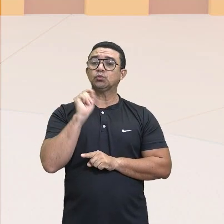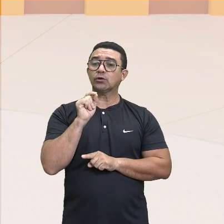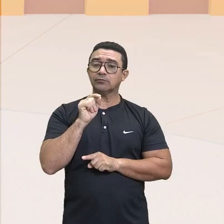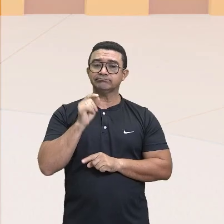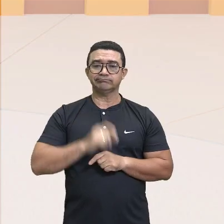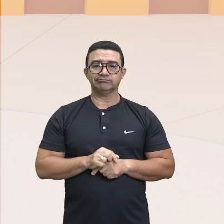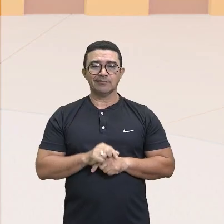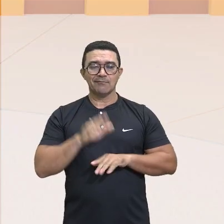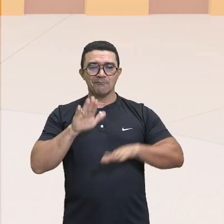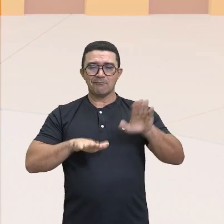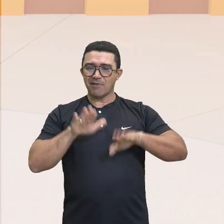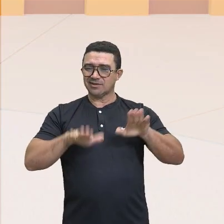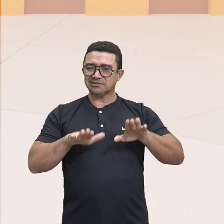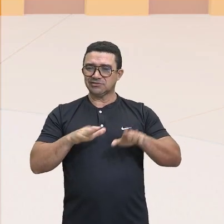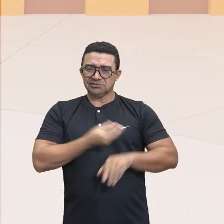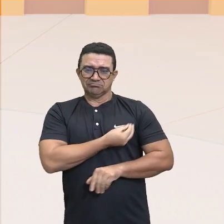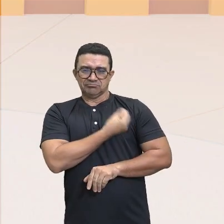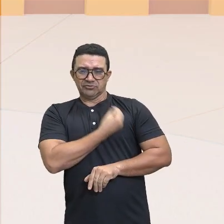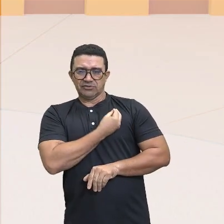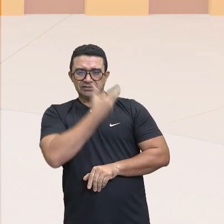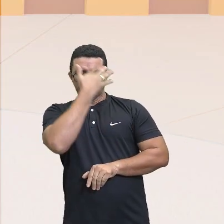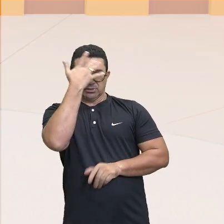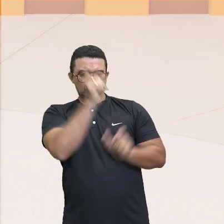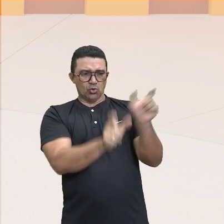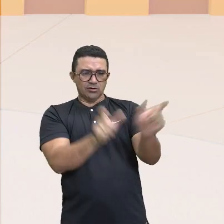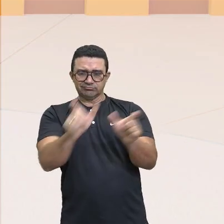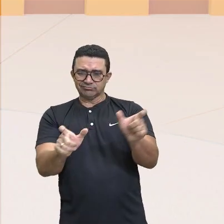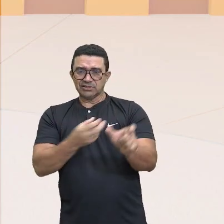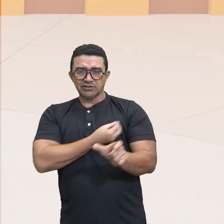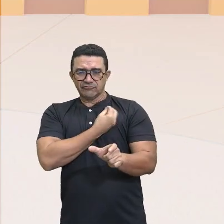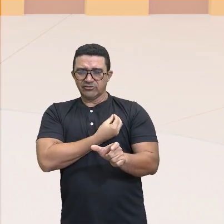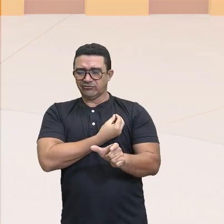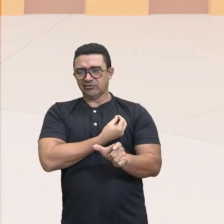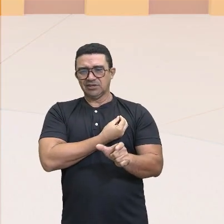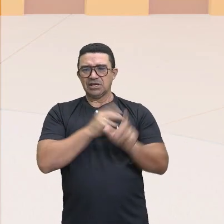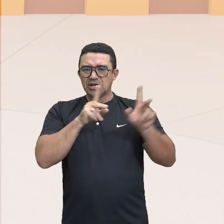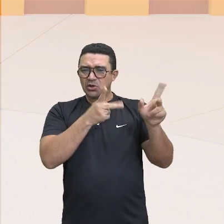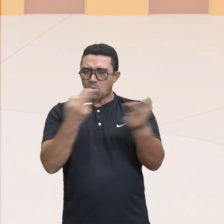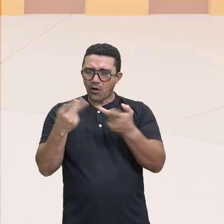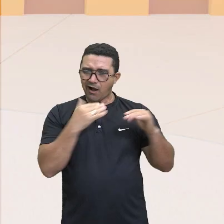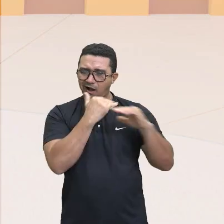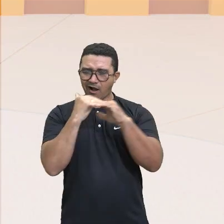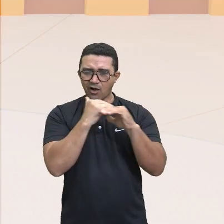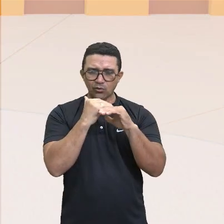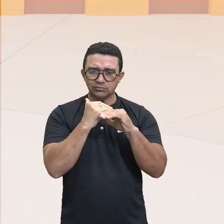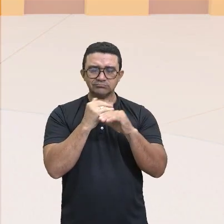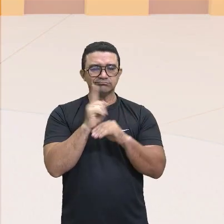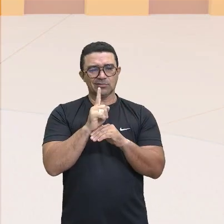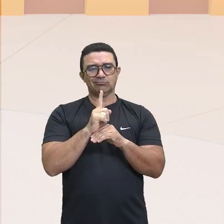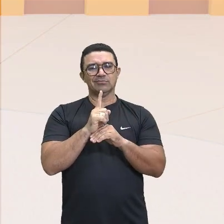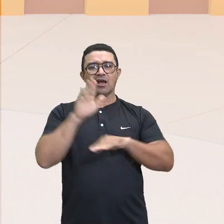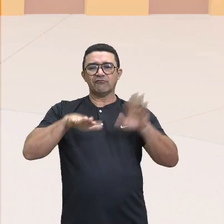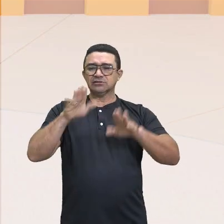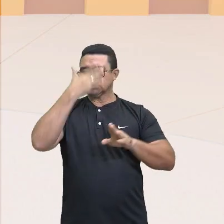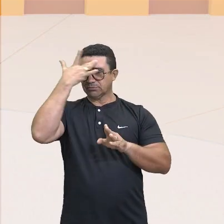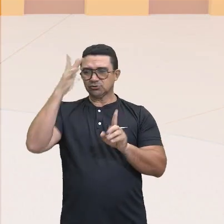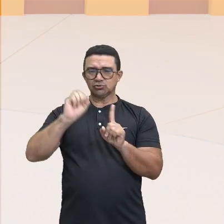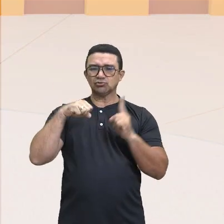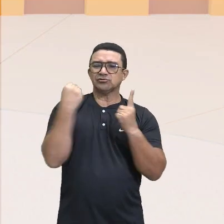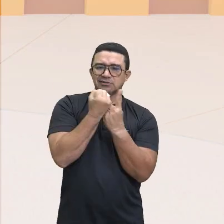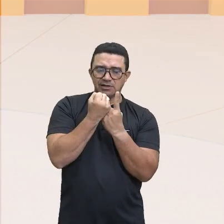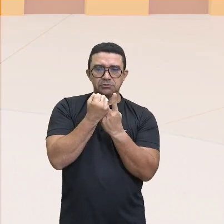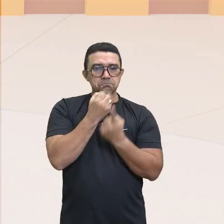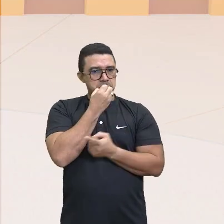sempre vive da mesma... Nem todas as pessoas vivem da mesma maneira que nós vivemos. Tem pessoas na sociedade que vivem muito